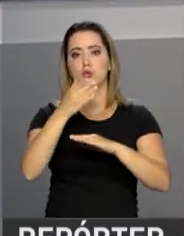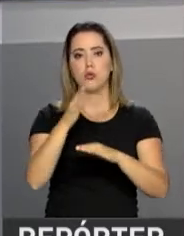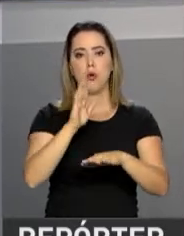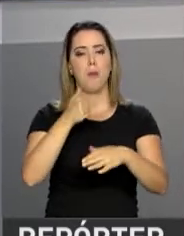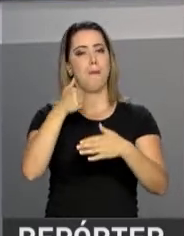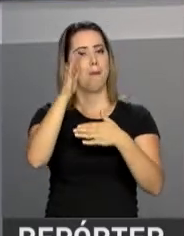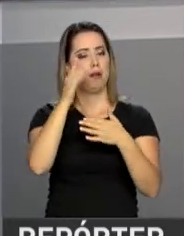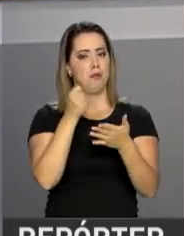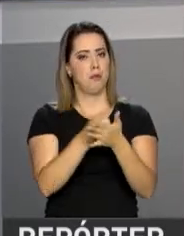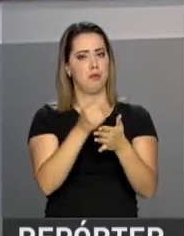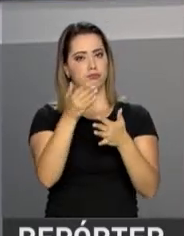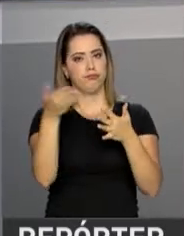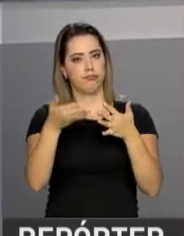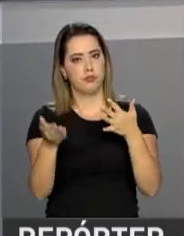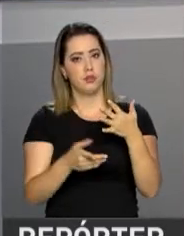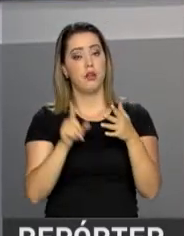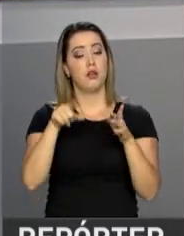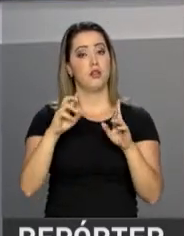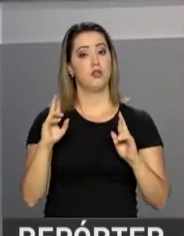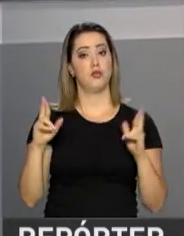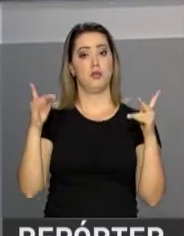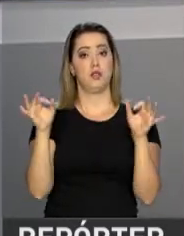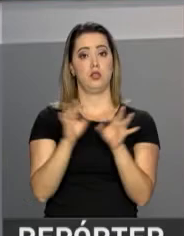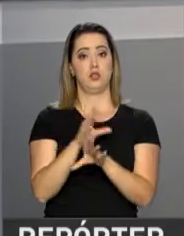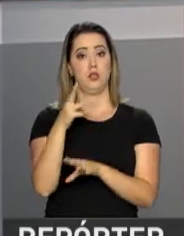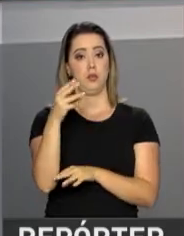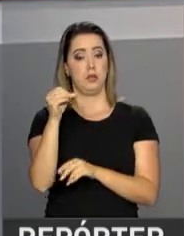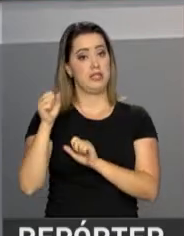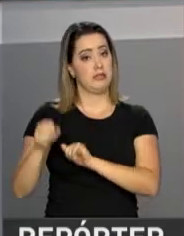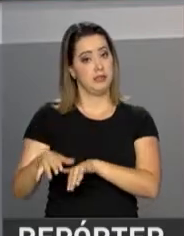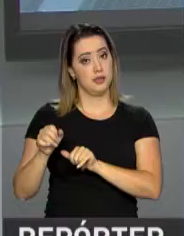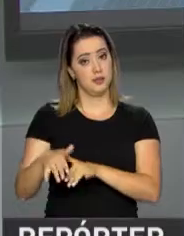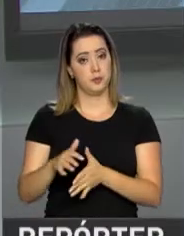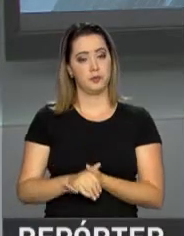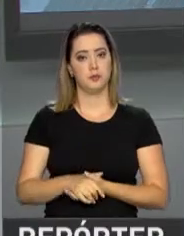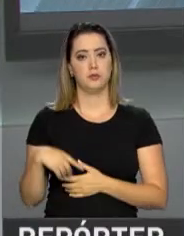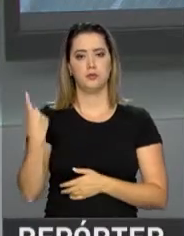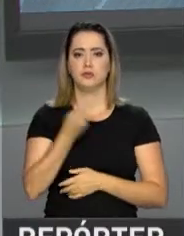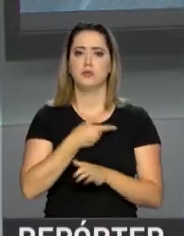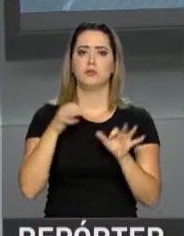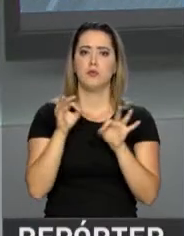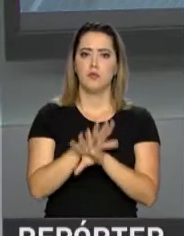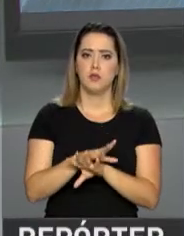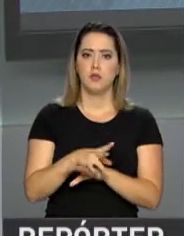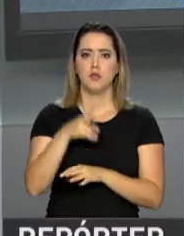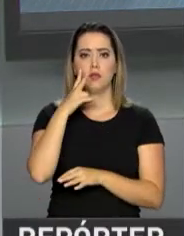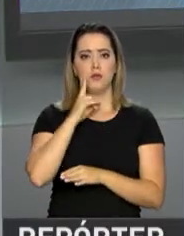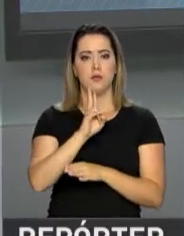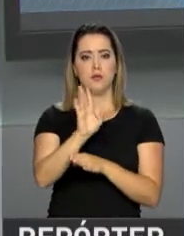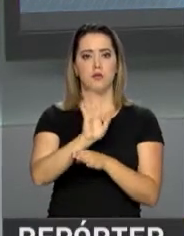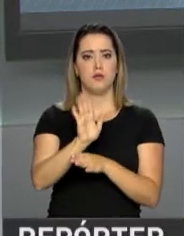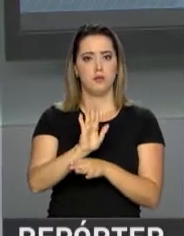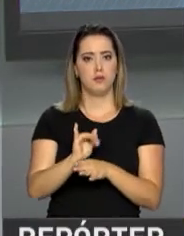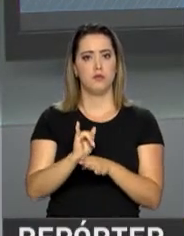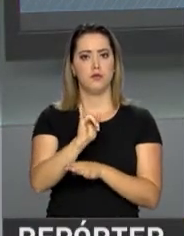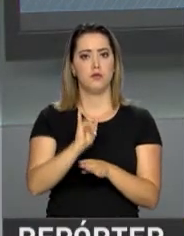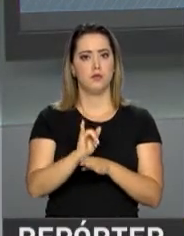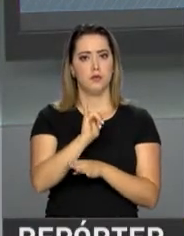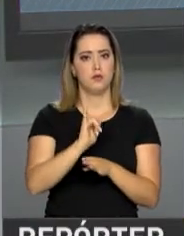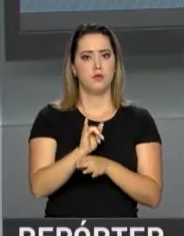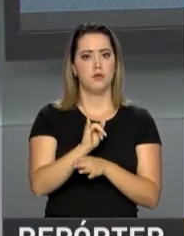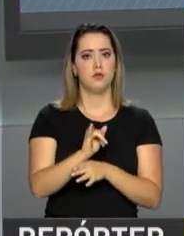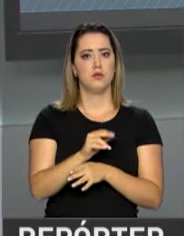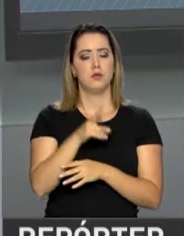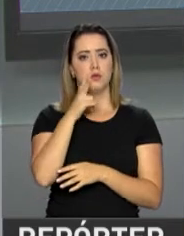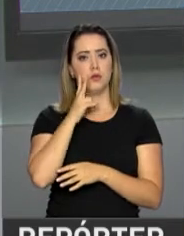financiamento é diferente ele termina no dia 30 de setembro nós ficamos por aqui você pode rever nossas reportagens